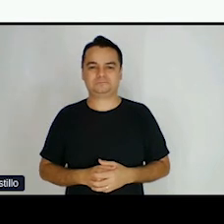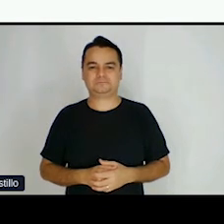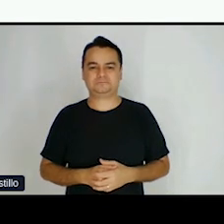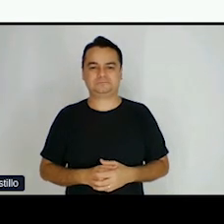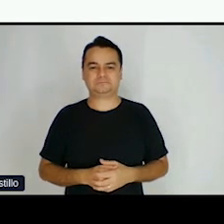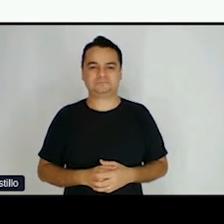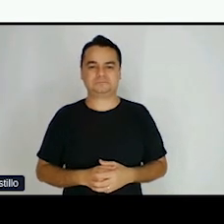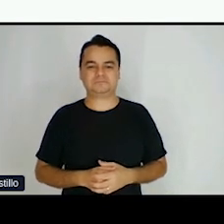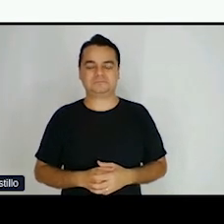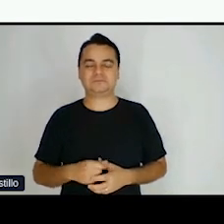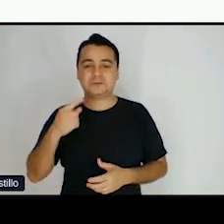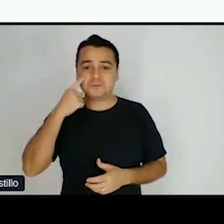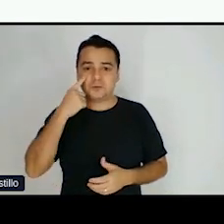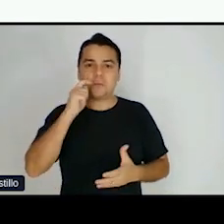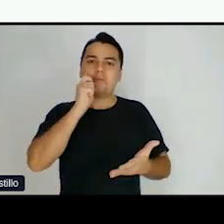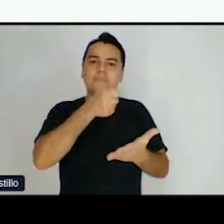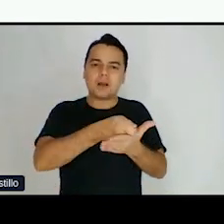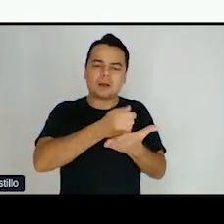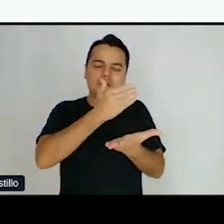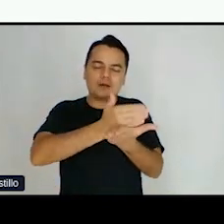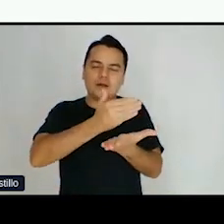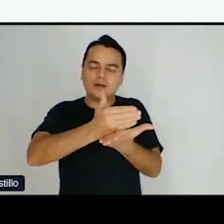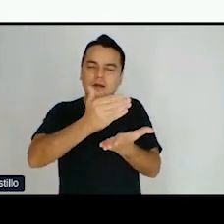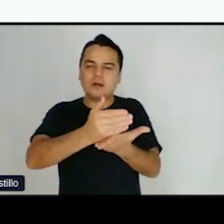0,00 pagamento em 3x de